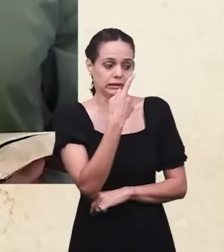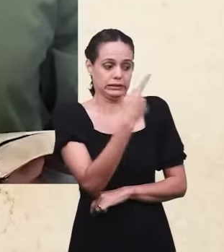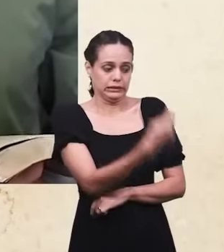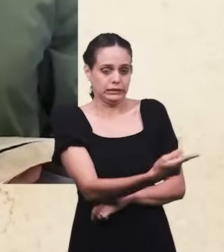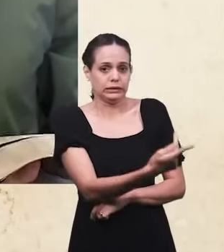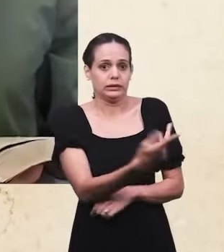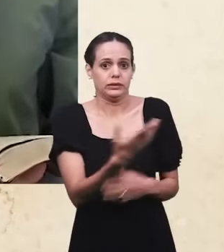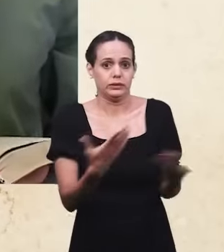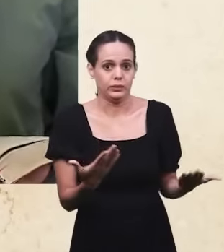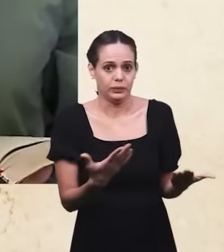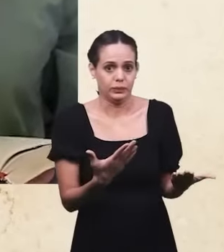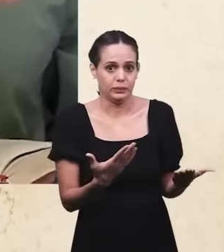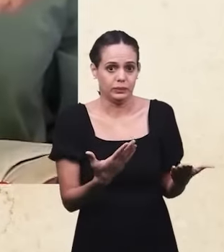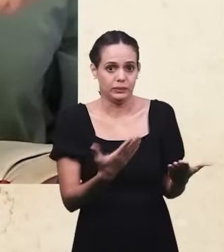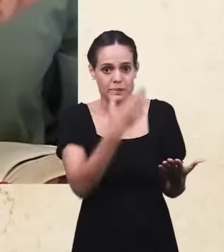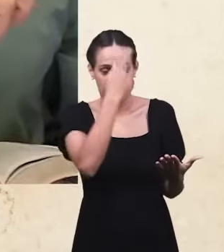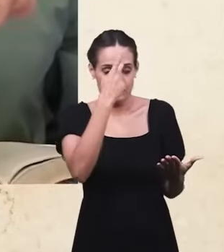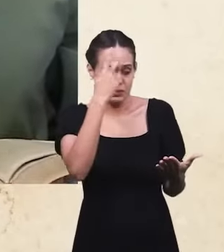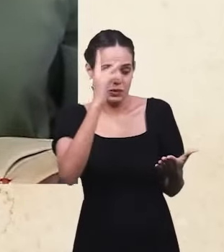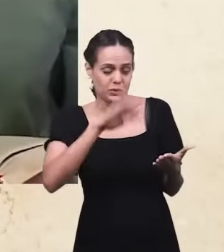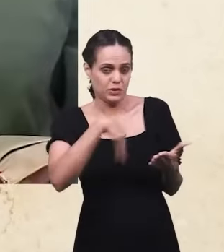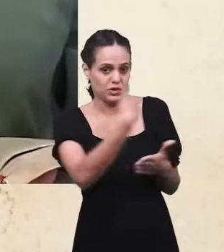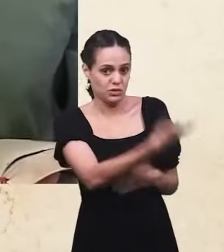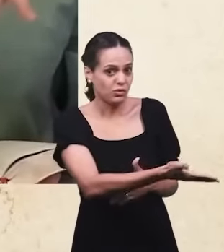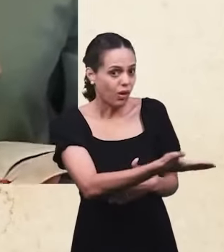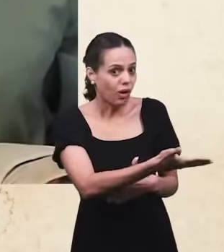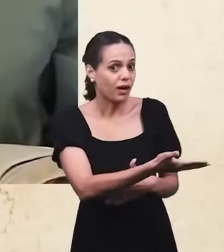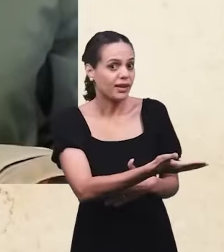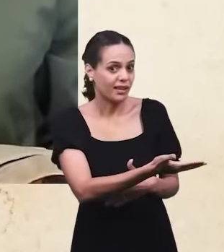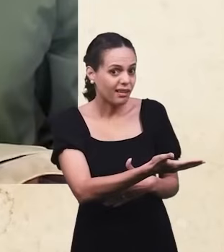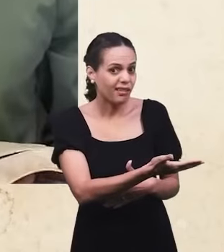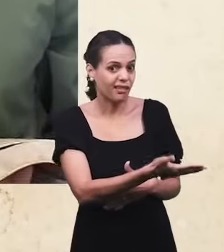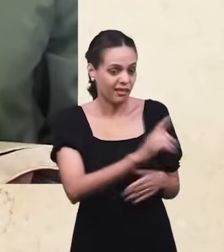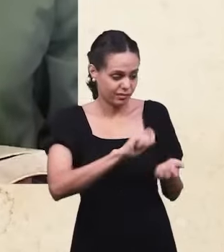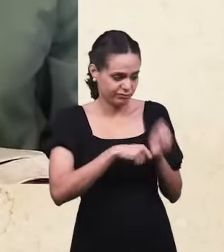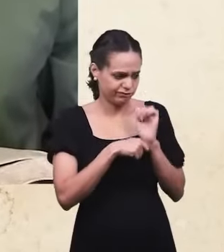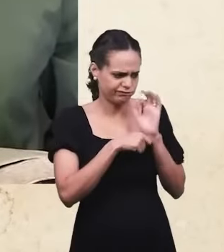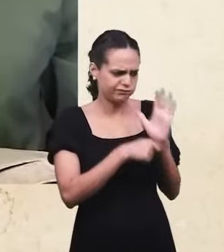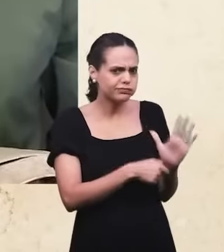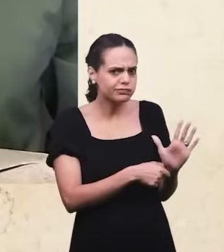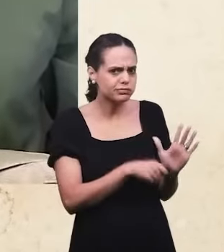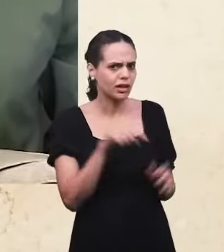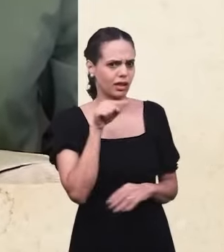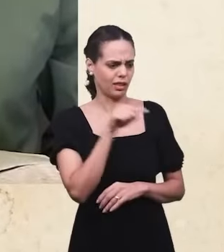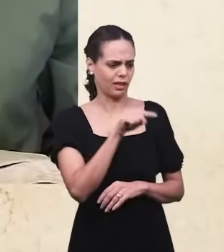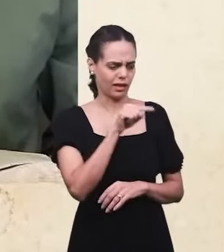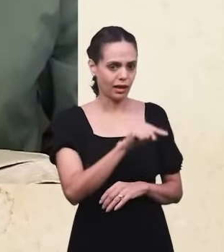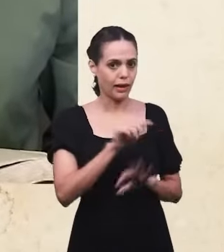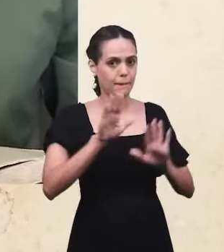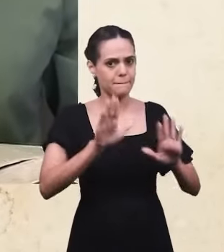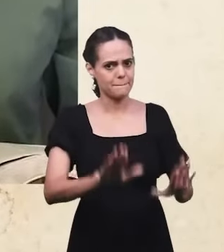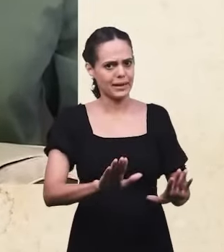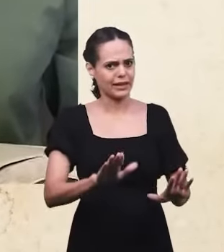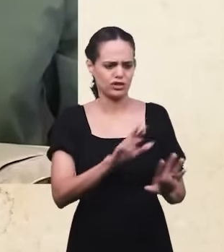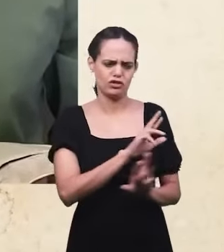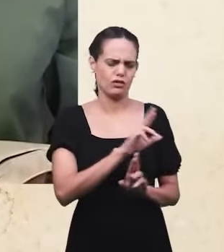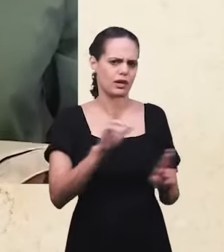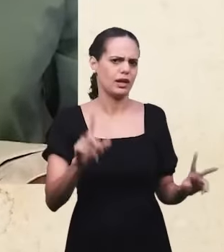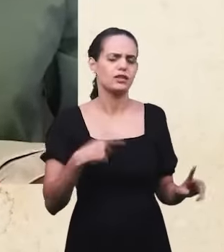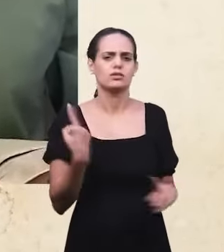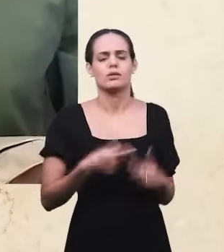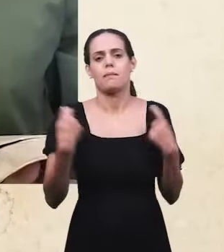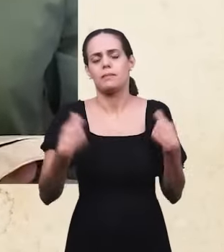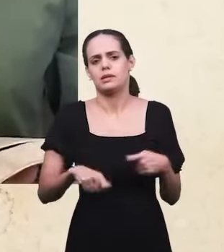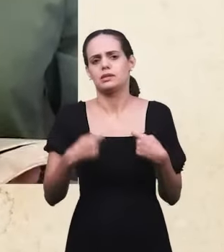ele fez. Ele expôs o tesouro aos estrangeiros. Mas seja como Daniel, que ele